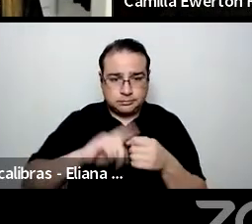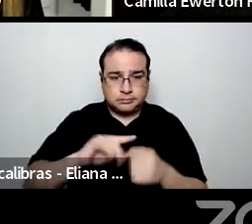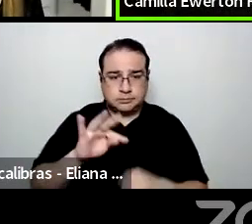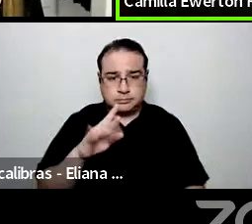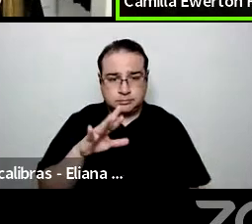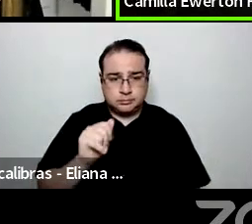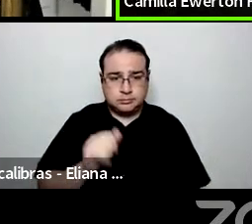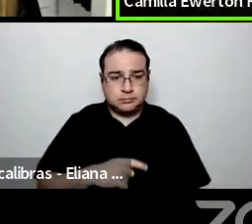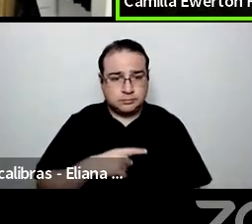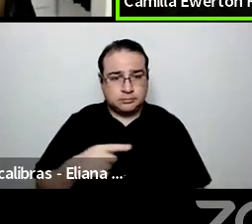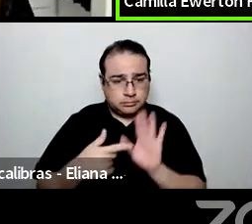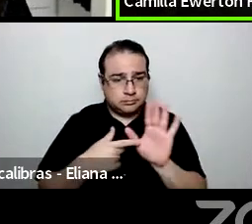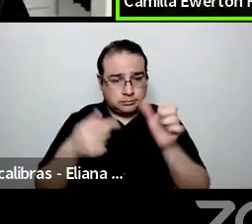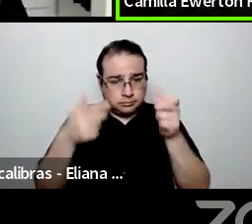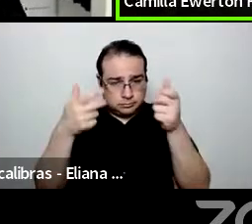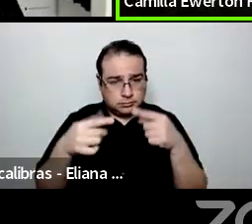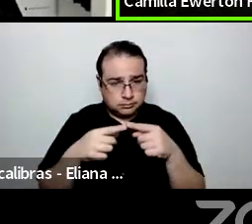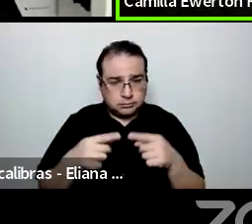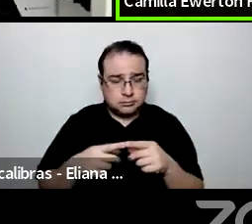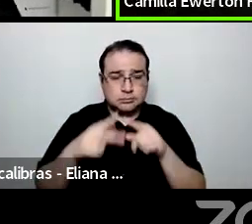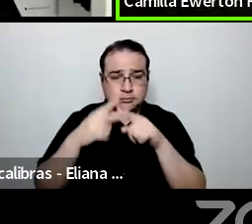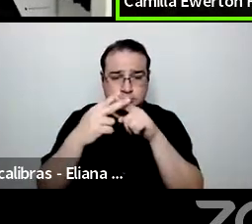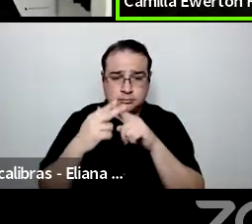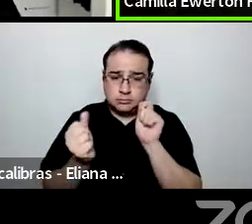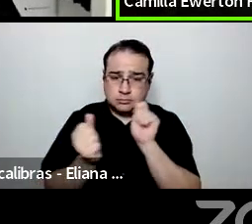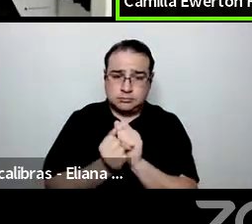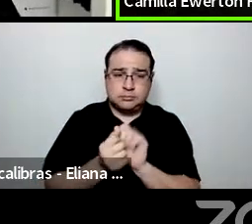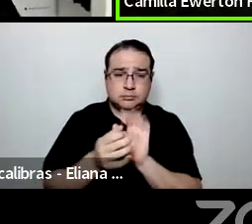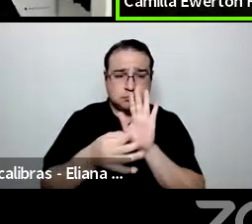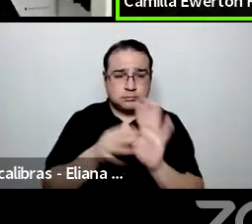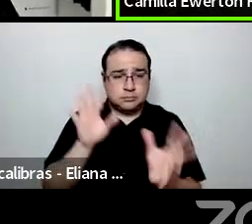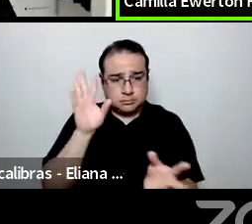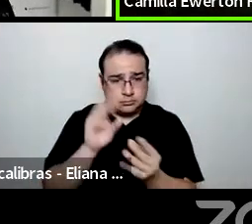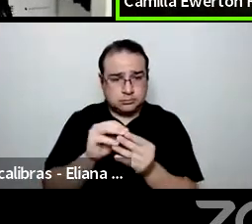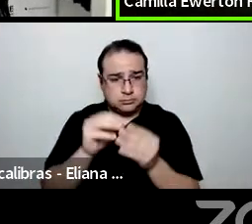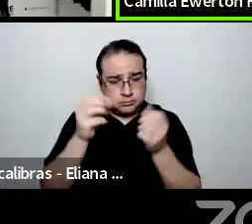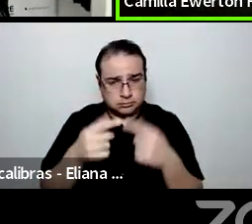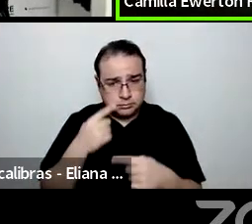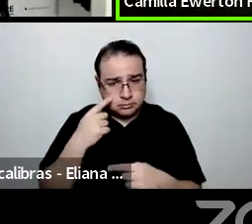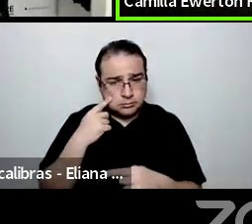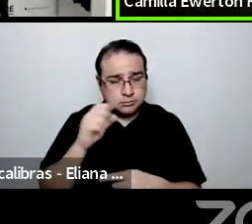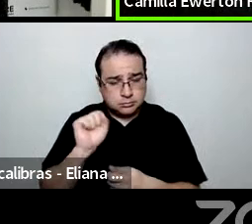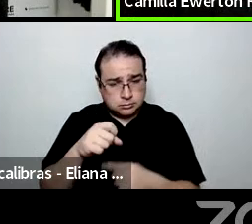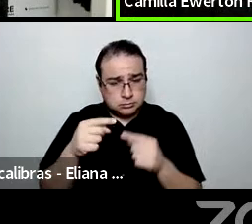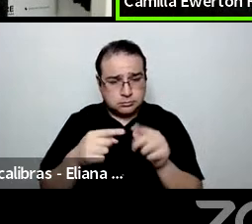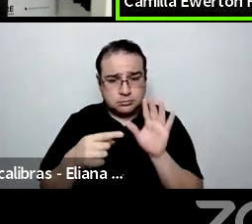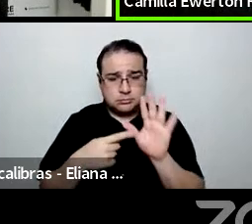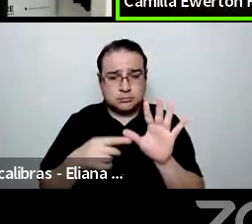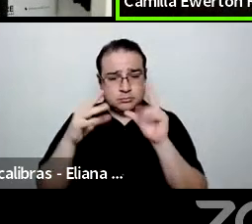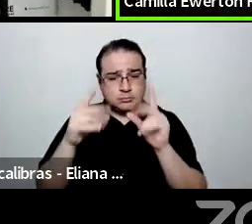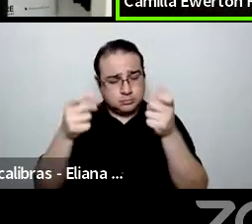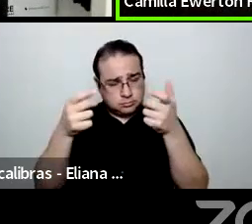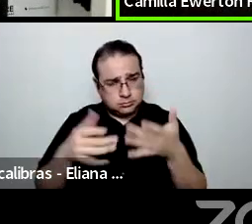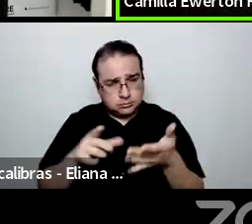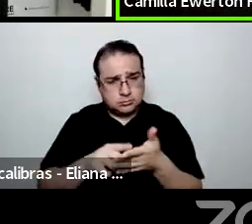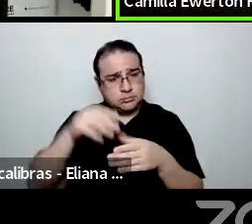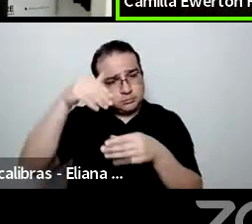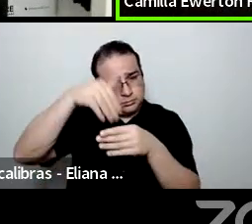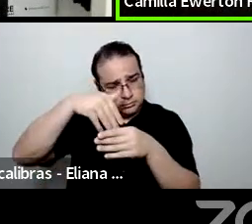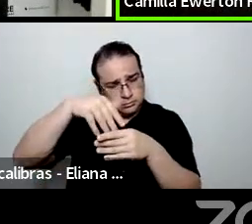de projetos de esclarecimento para a classificação do parecer você bem breve e digo que verificando todas as condições de elegibilidade